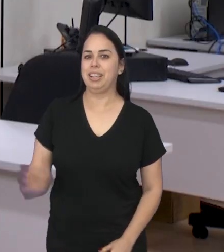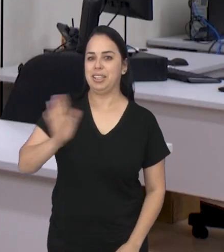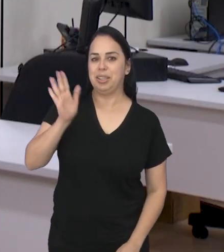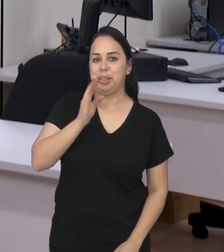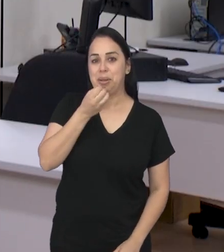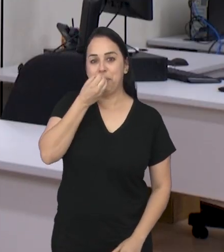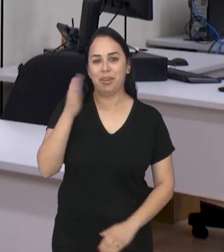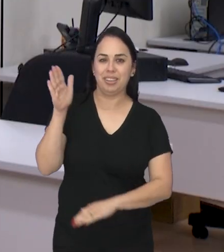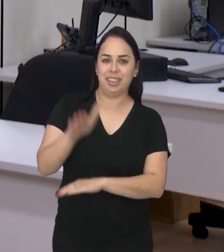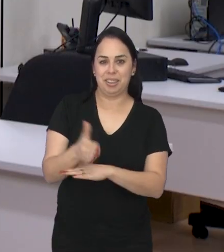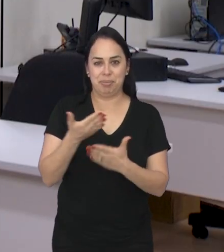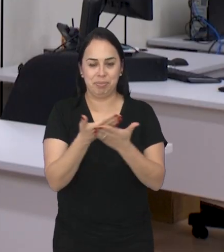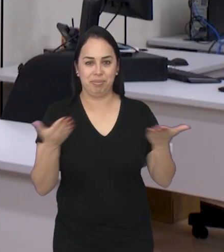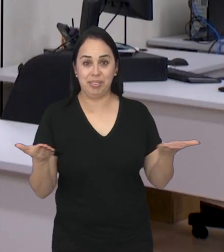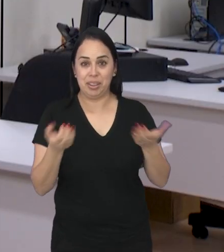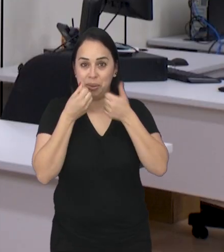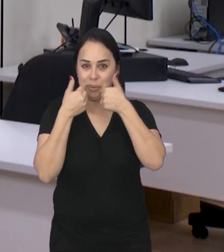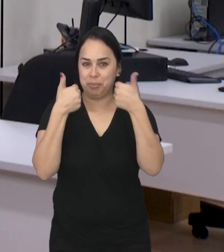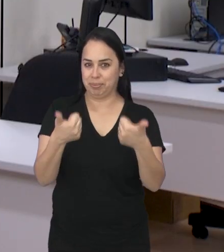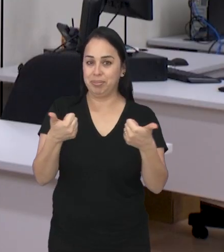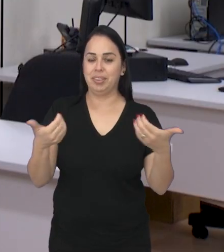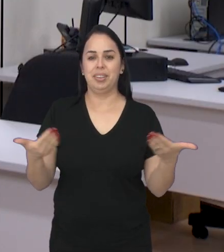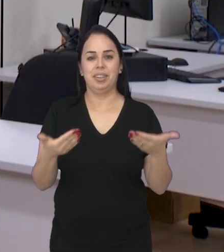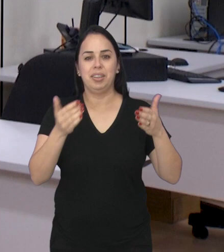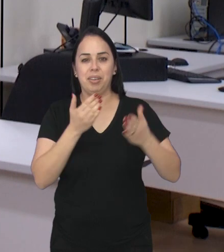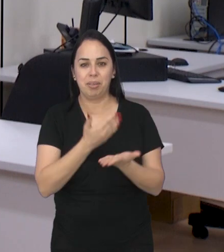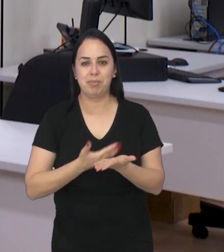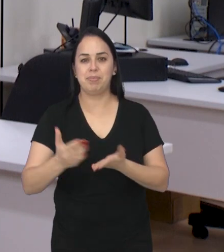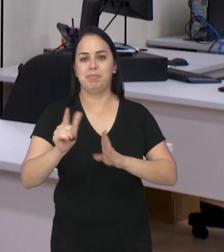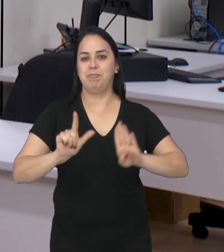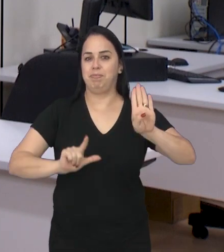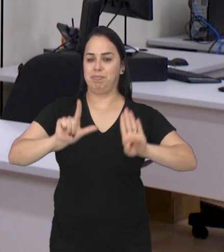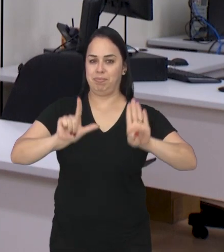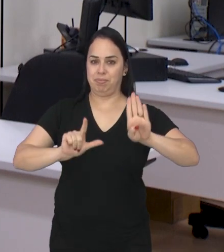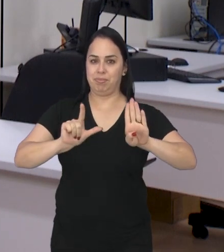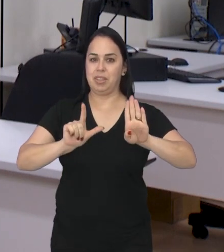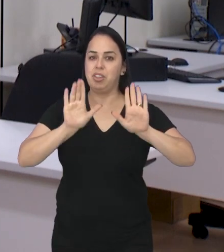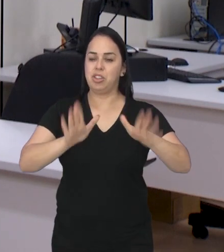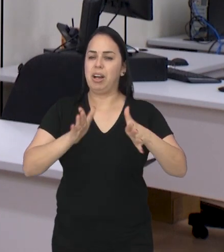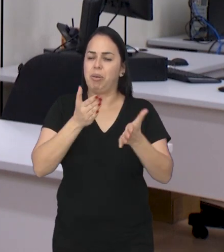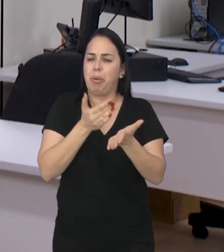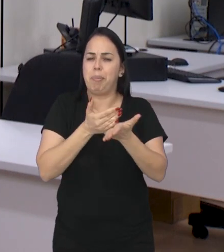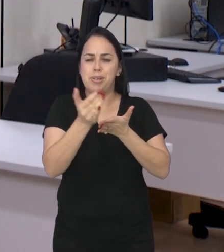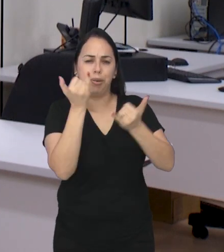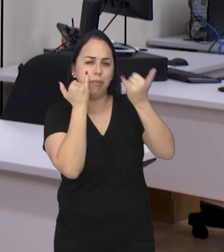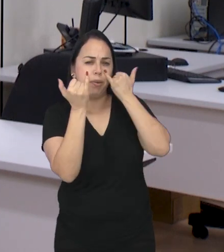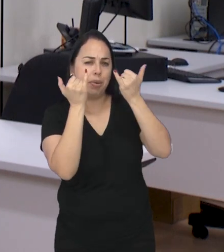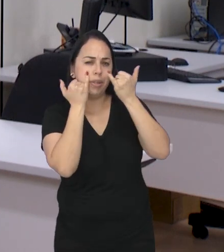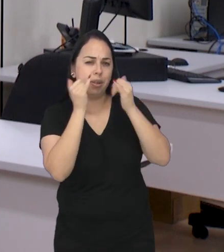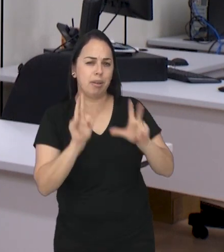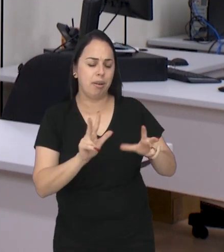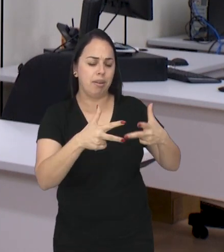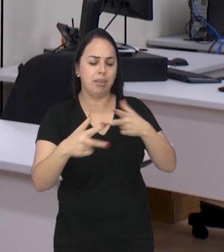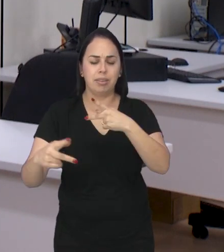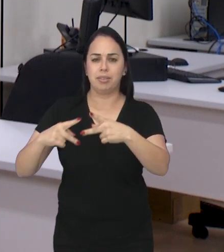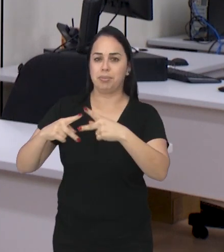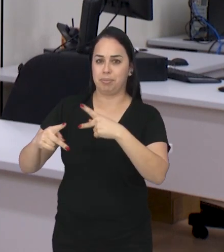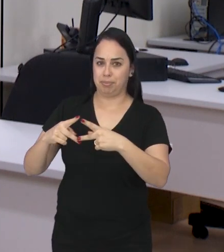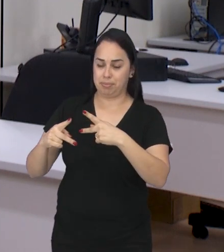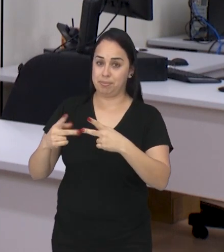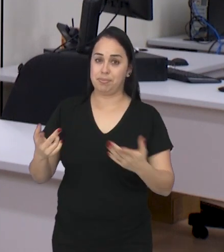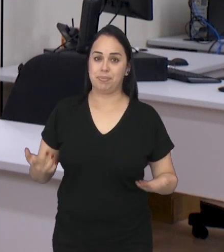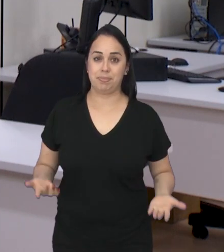Olá boa tarde para você tudo bem por aí esse é o boletim legislativo que já tá no ar com as principais notícias da Câmara Municipal